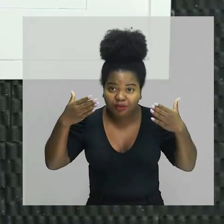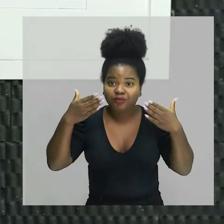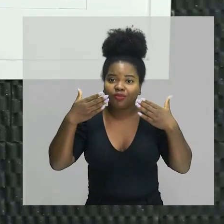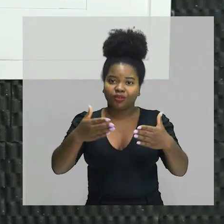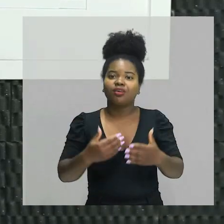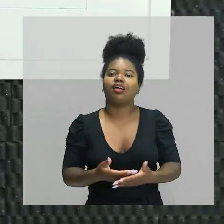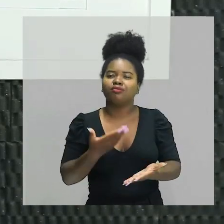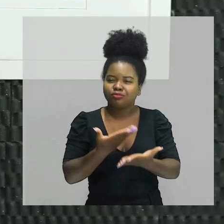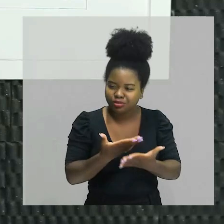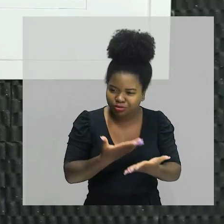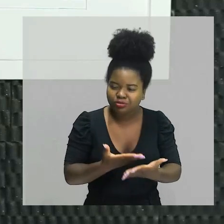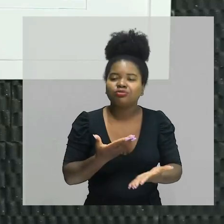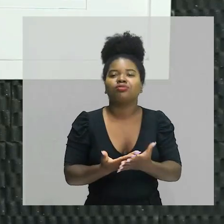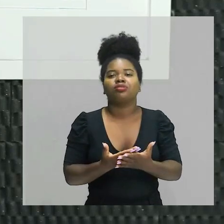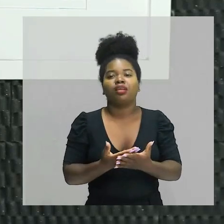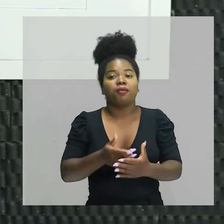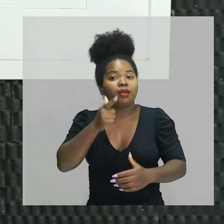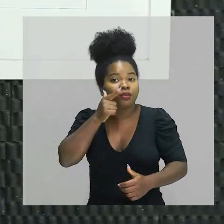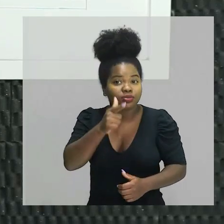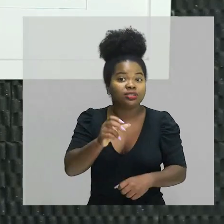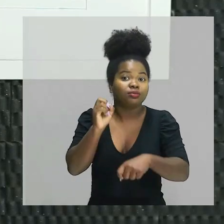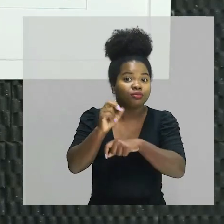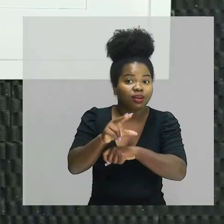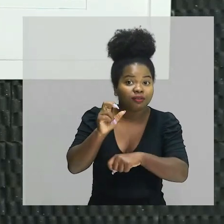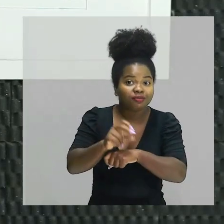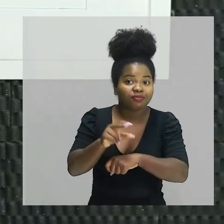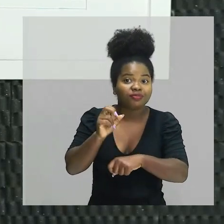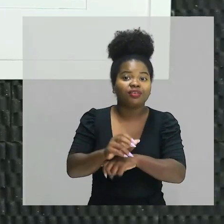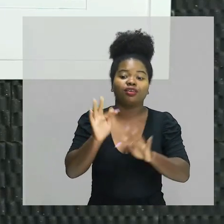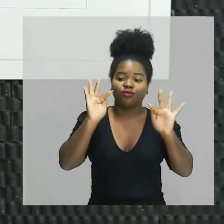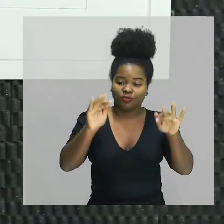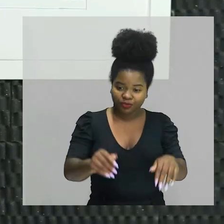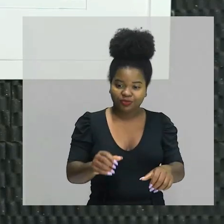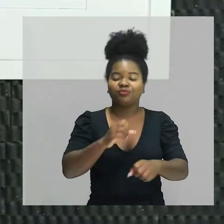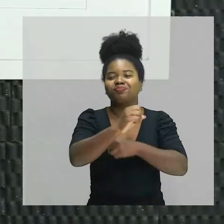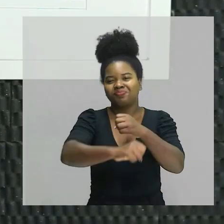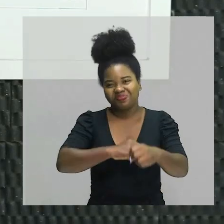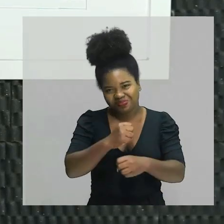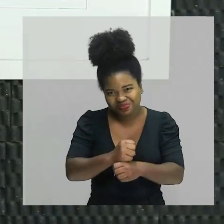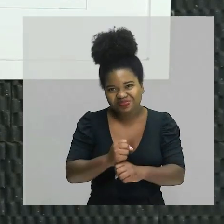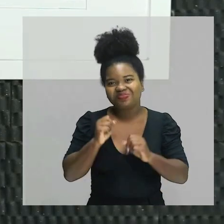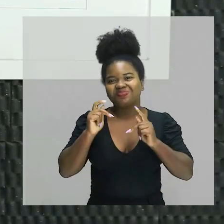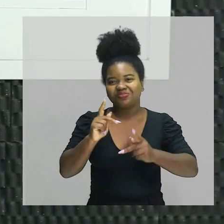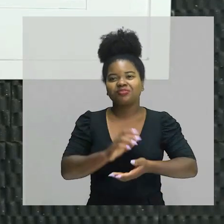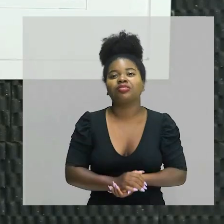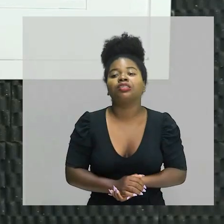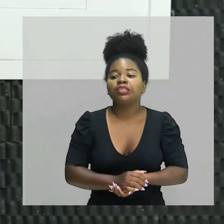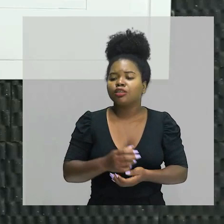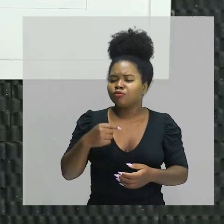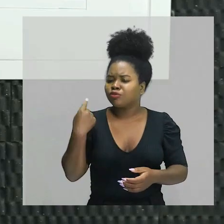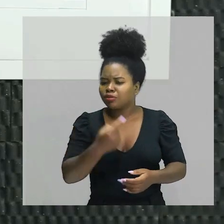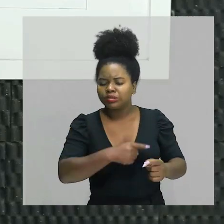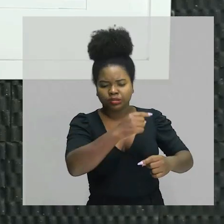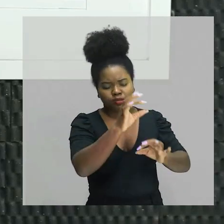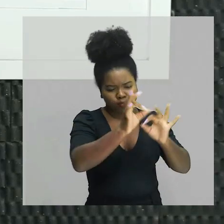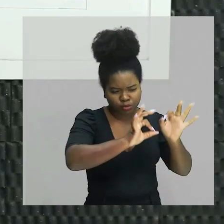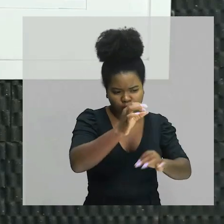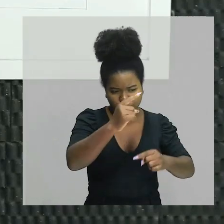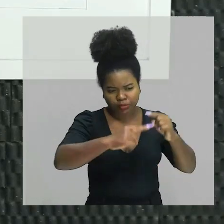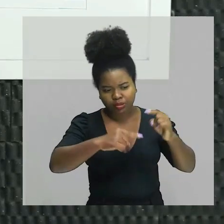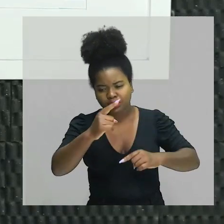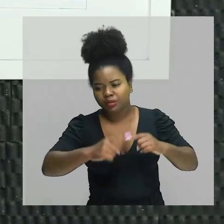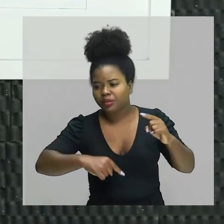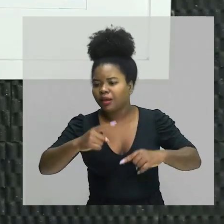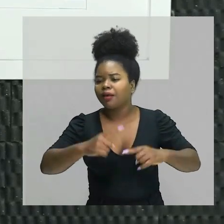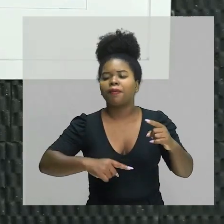na universidade ano que vem. Para isso a gente está aqui, né? Fazendo material, preparando material muito bacana para vocês sobre